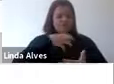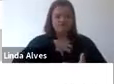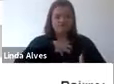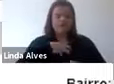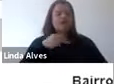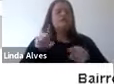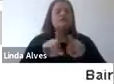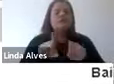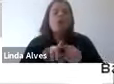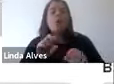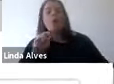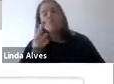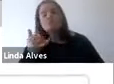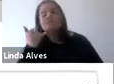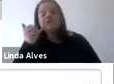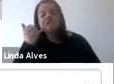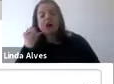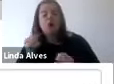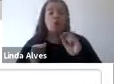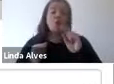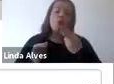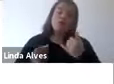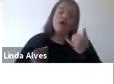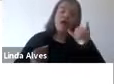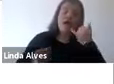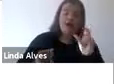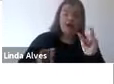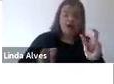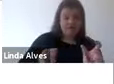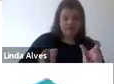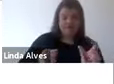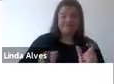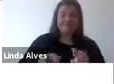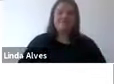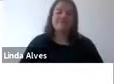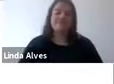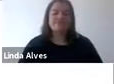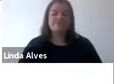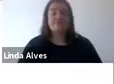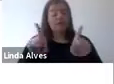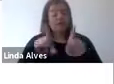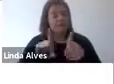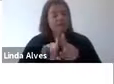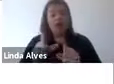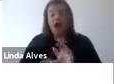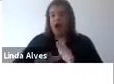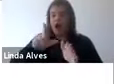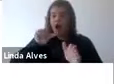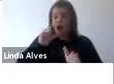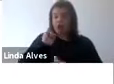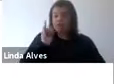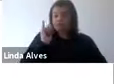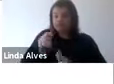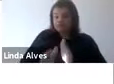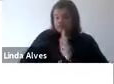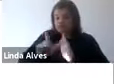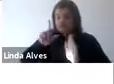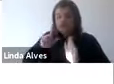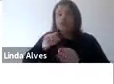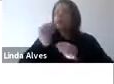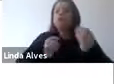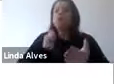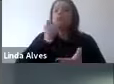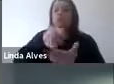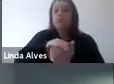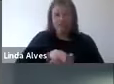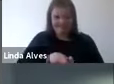via celular ou cartão SMC Card. Lembre-se de sempre informar previamente ao estabelecimento a forma de